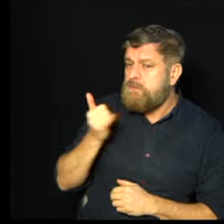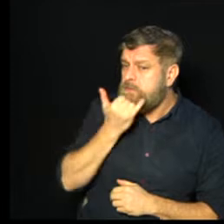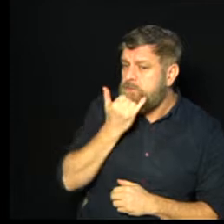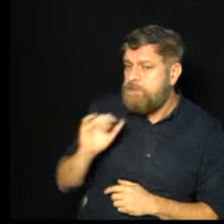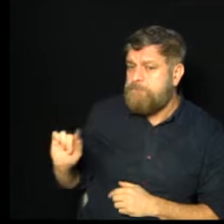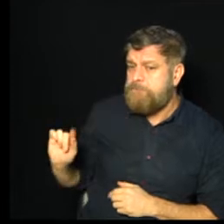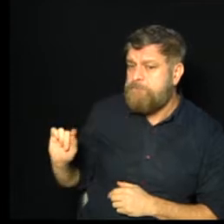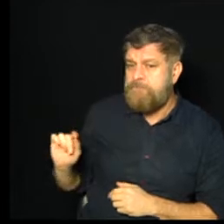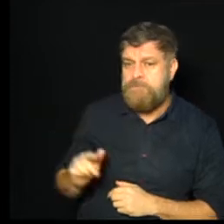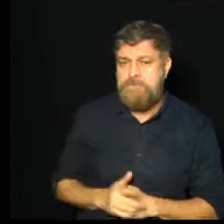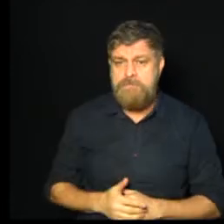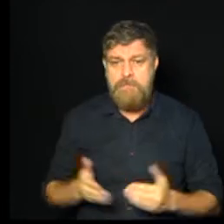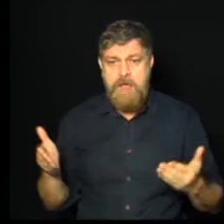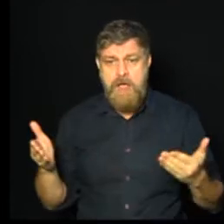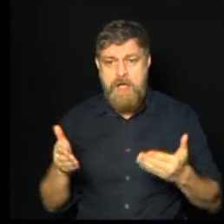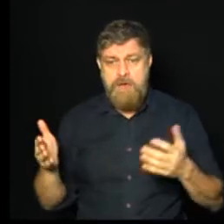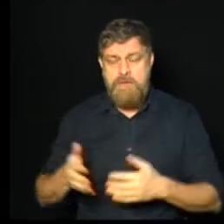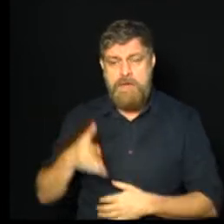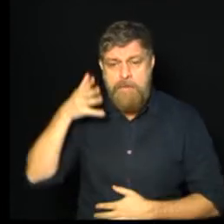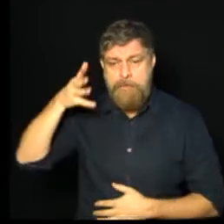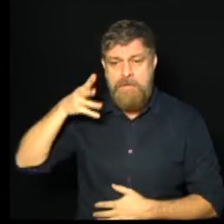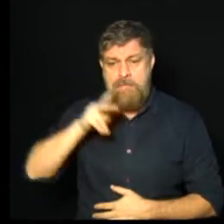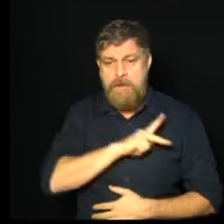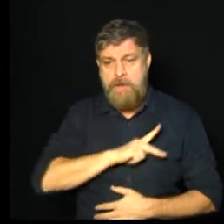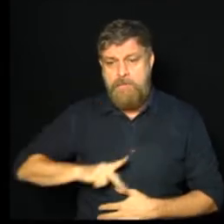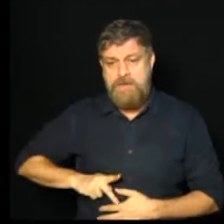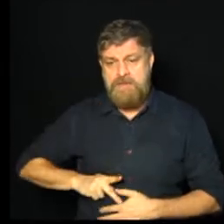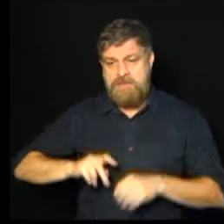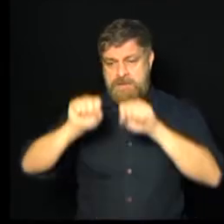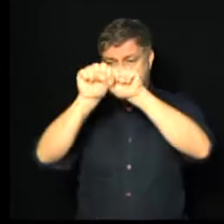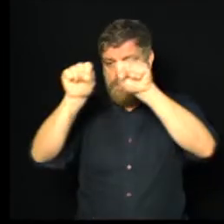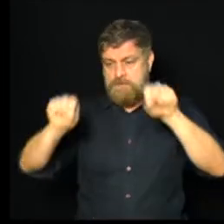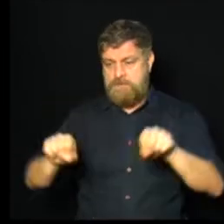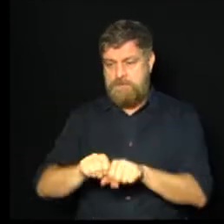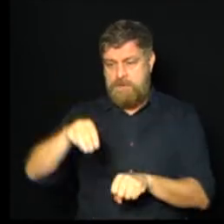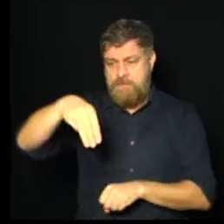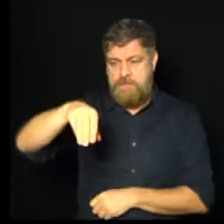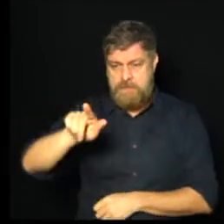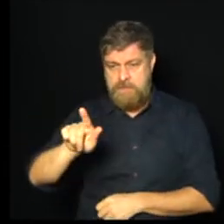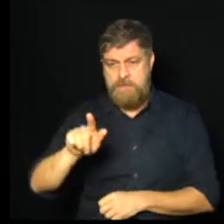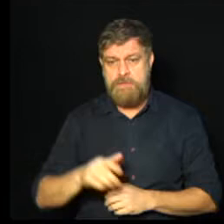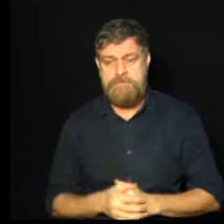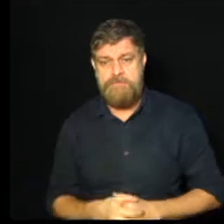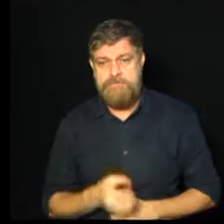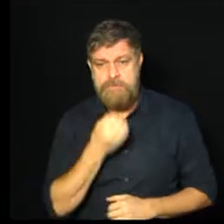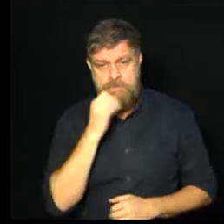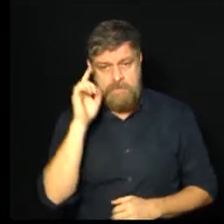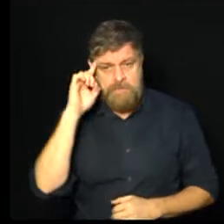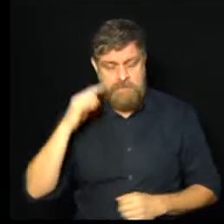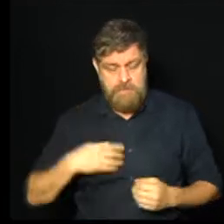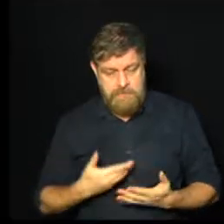eu vou deixar a palavra agora com o presidente, Dr. Sérgio. Bom dia a todos e todas.